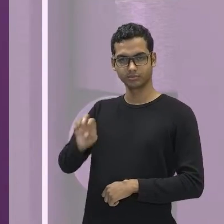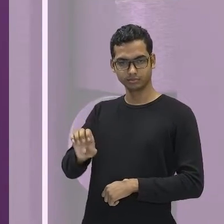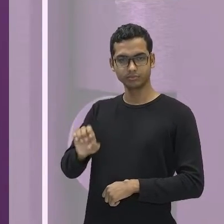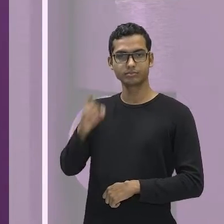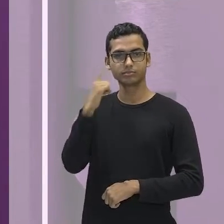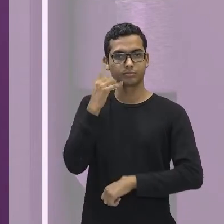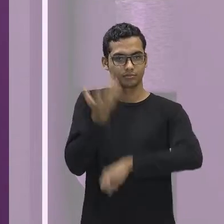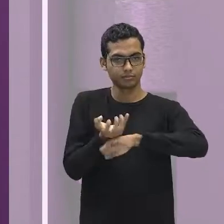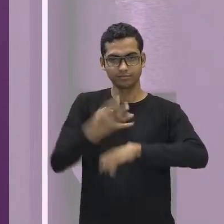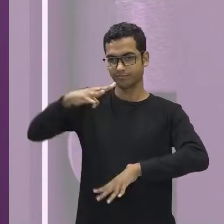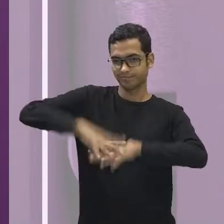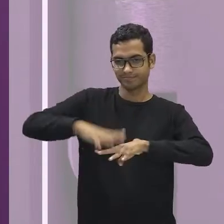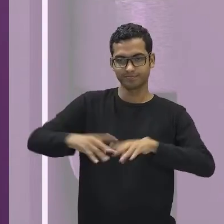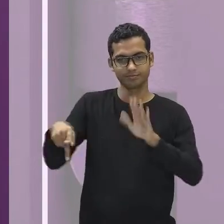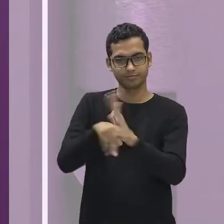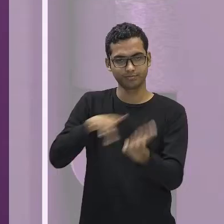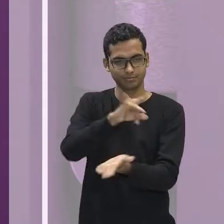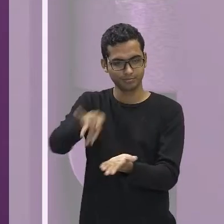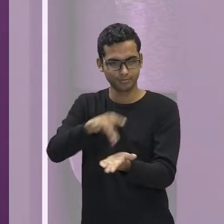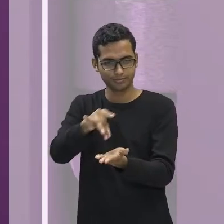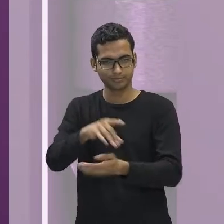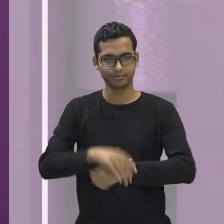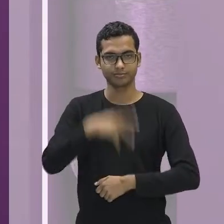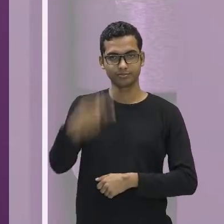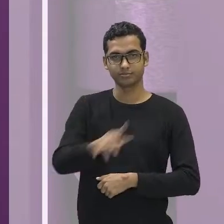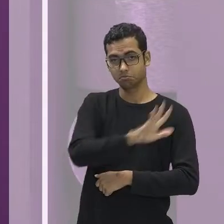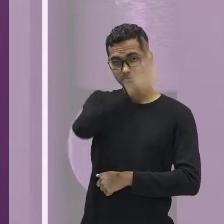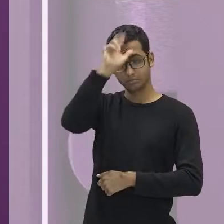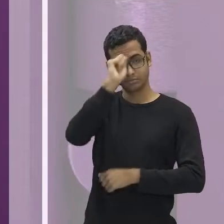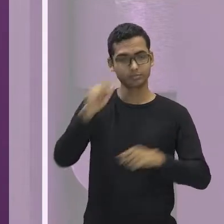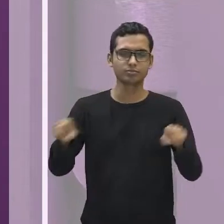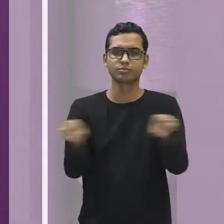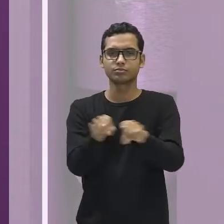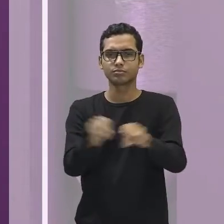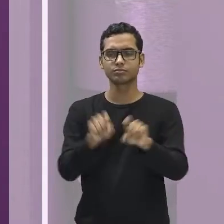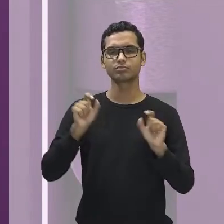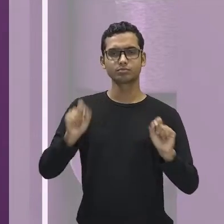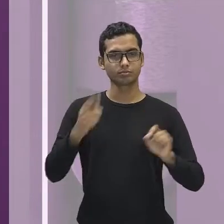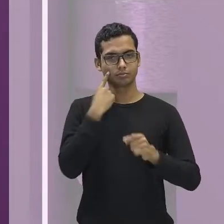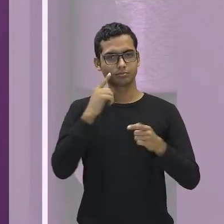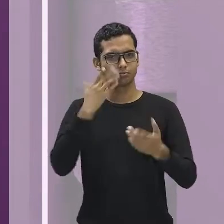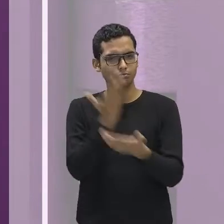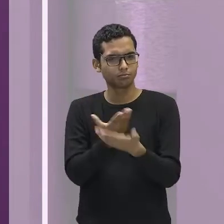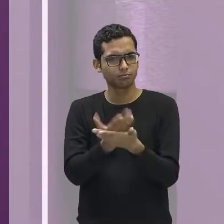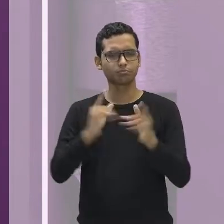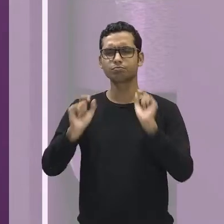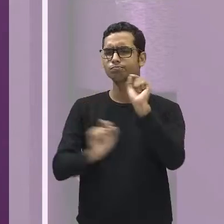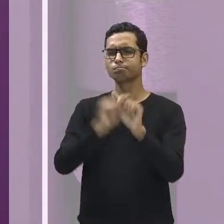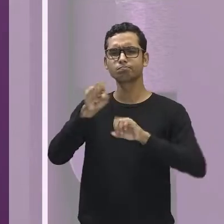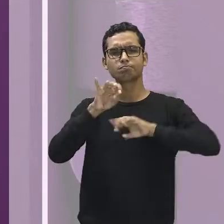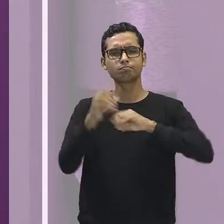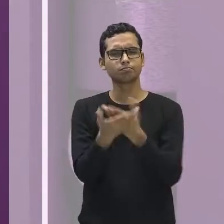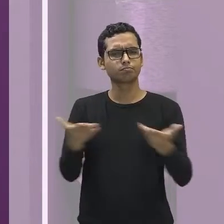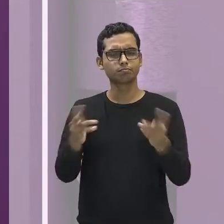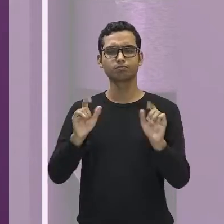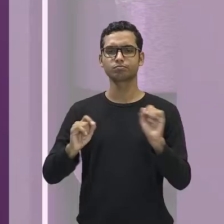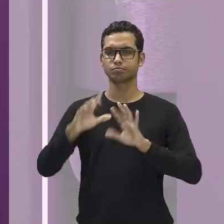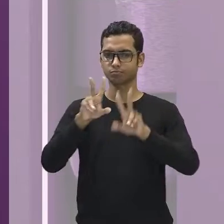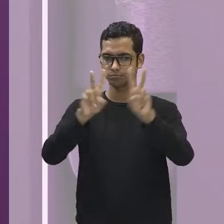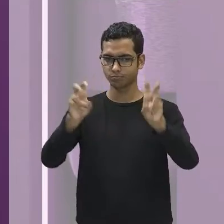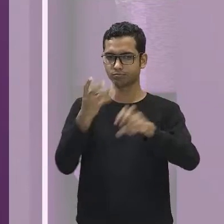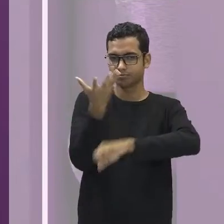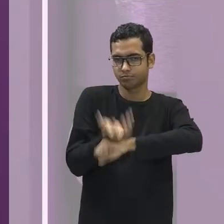de matemática aqui do Centro de Mídias do Amazonas, e aqui estou para estudar um pouco mais aí desse componente